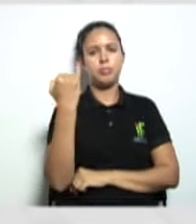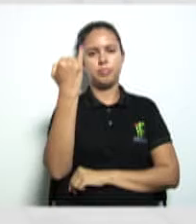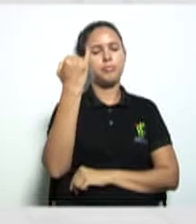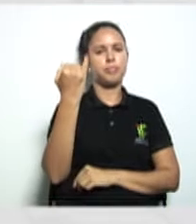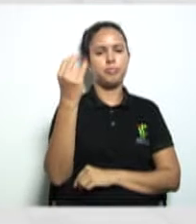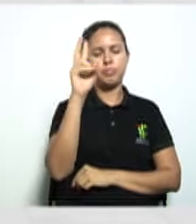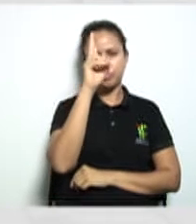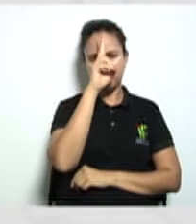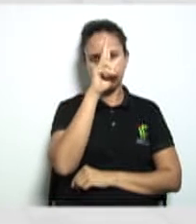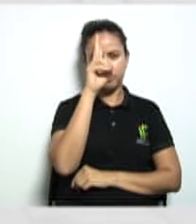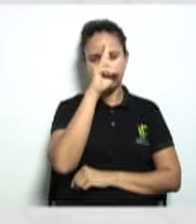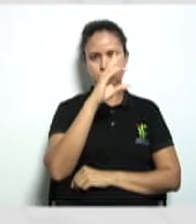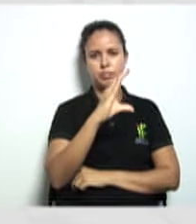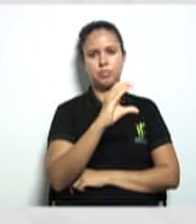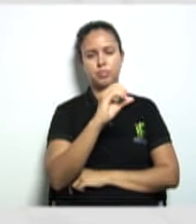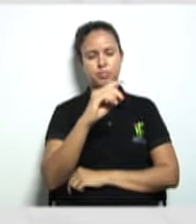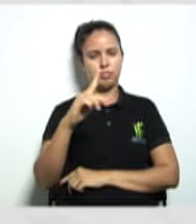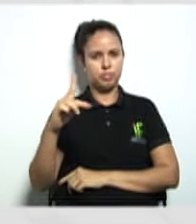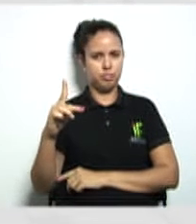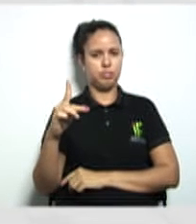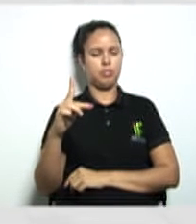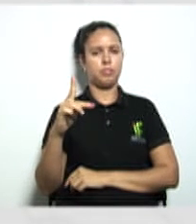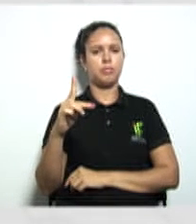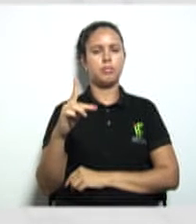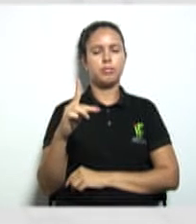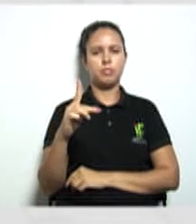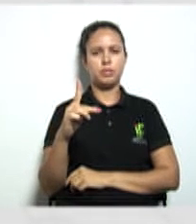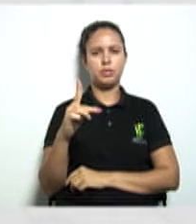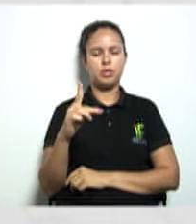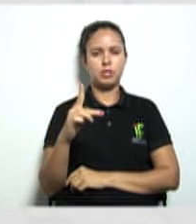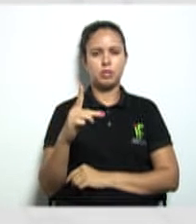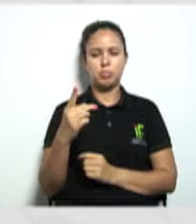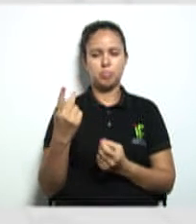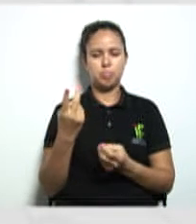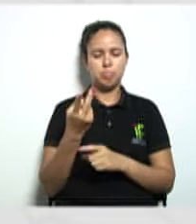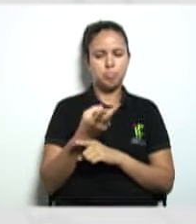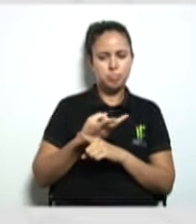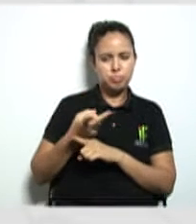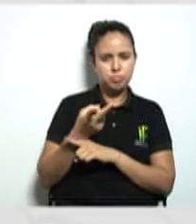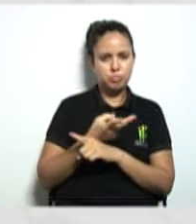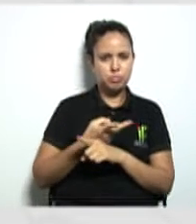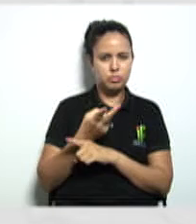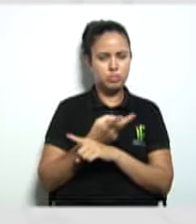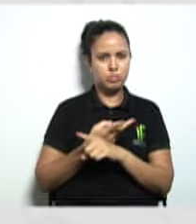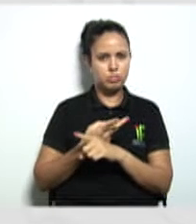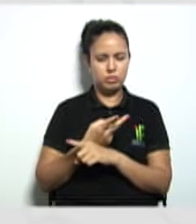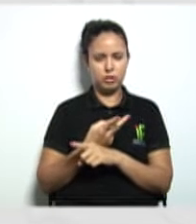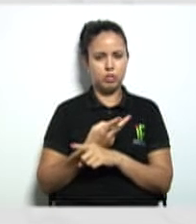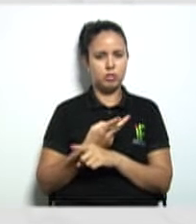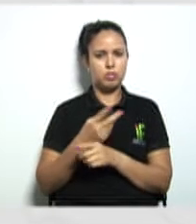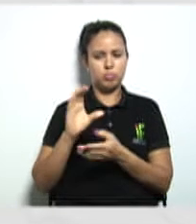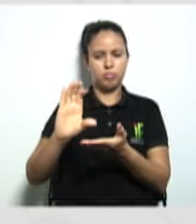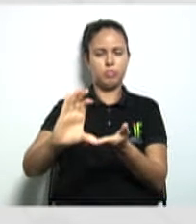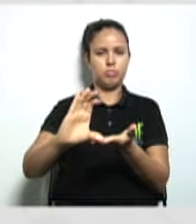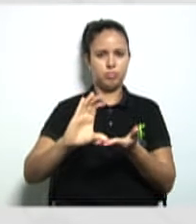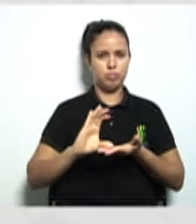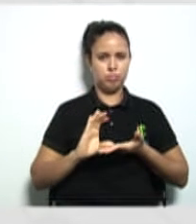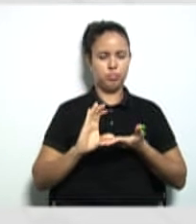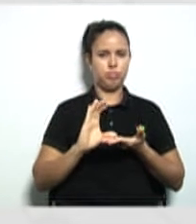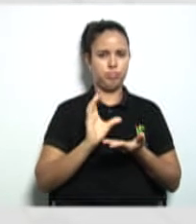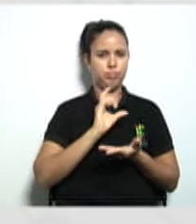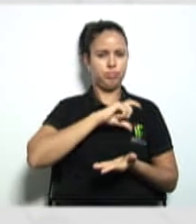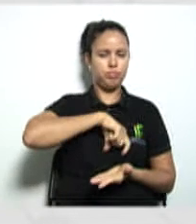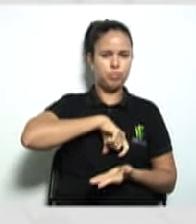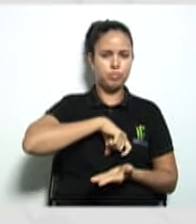lembrar que as cooperativas não perseguem o lucro, buscando apenas